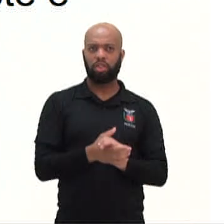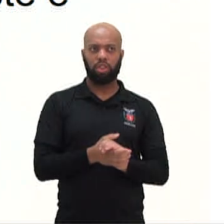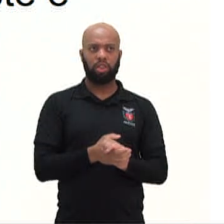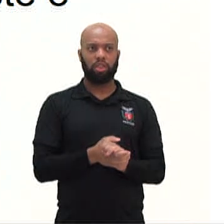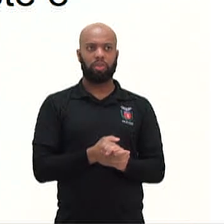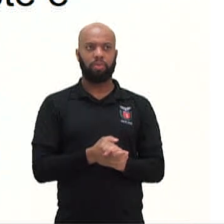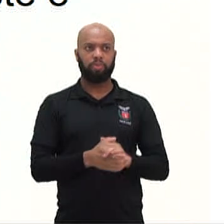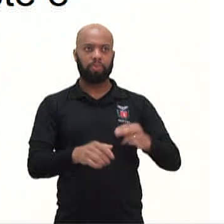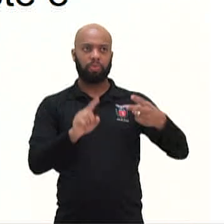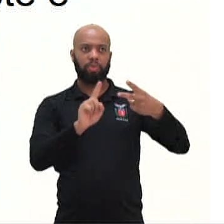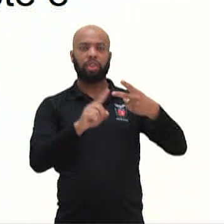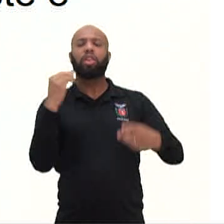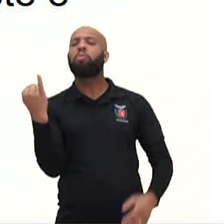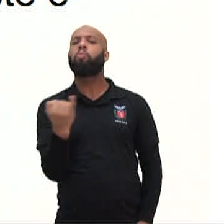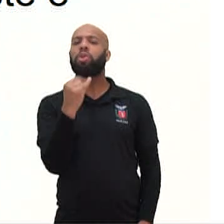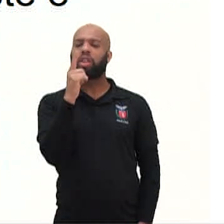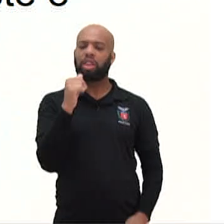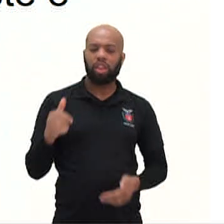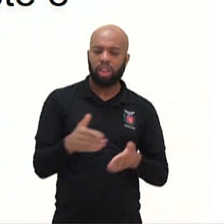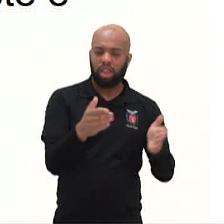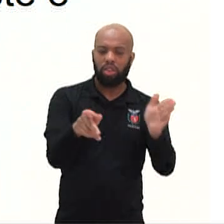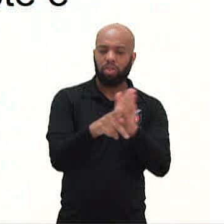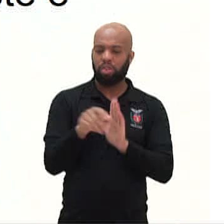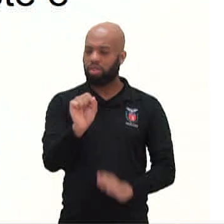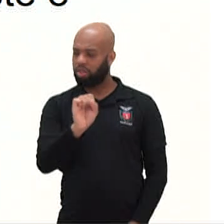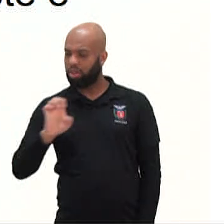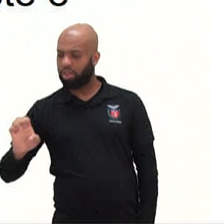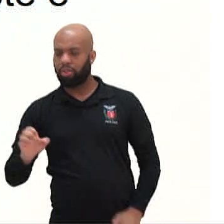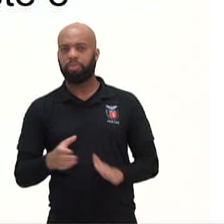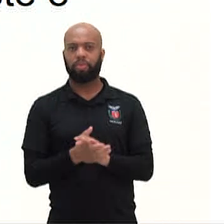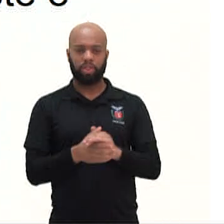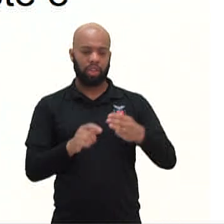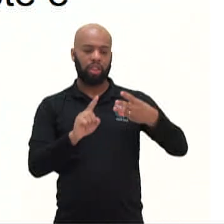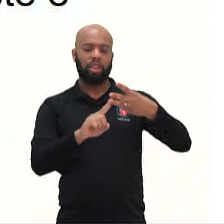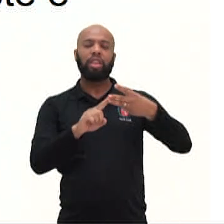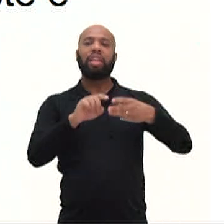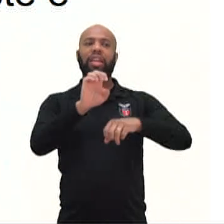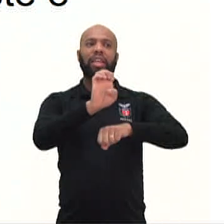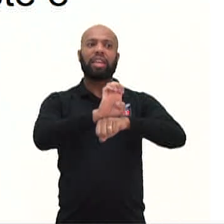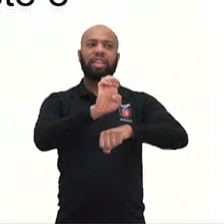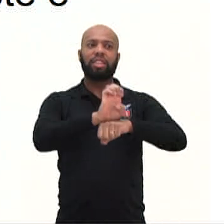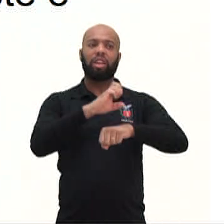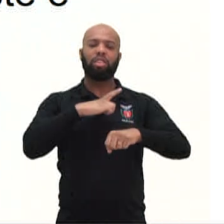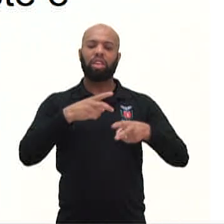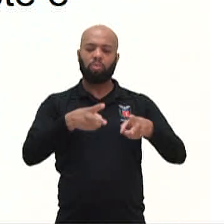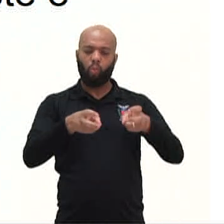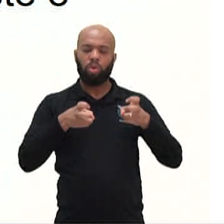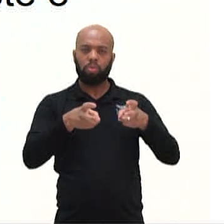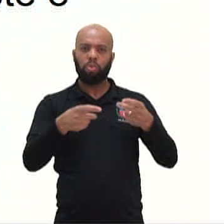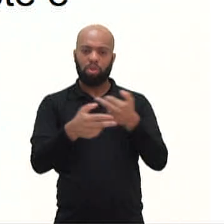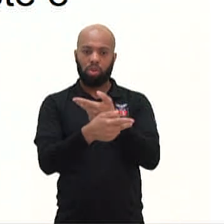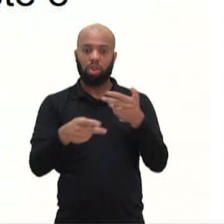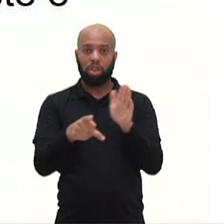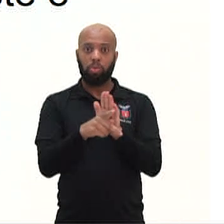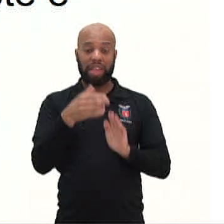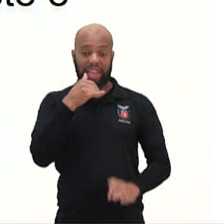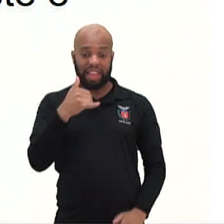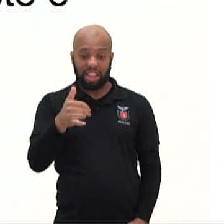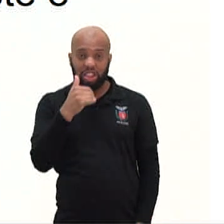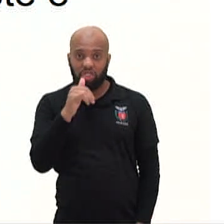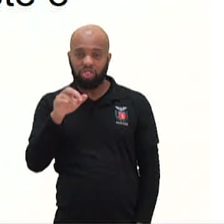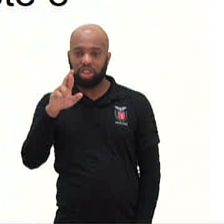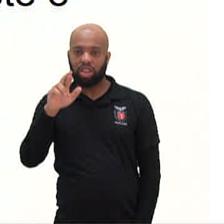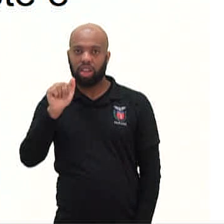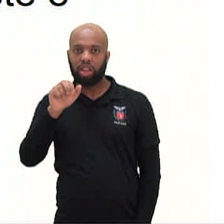importância dos rios de Planalto na região sudeste? E em quais estados da região sudeste se extraem minérios radioativos? Você